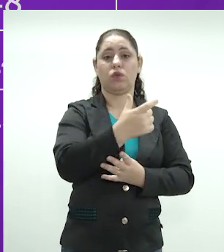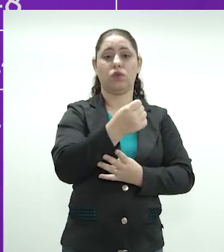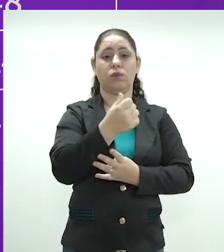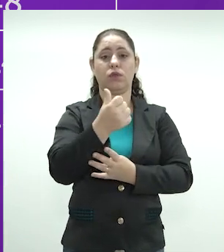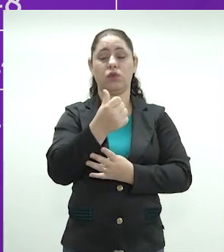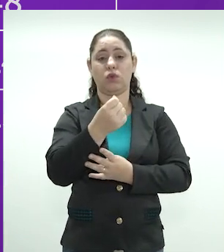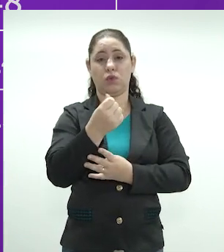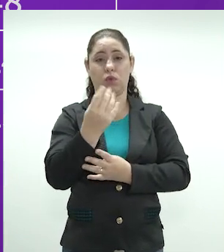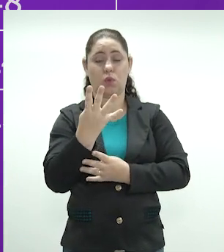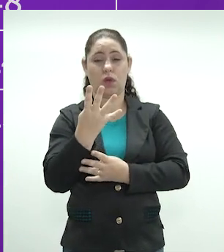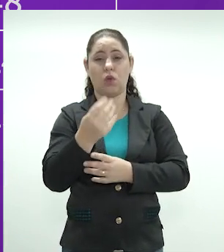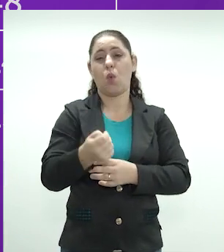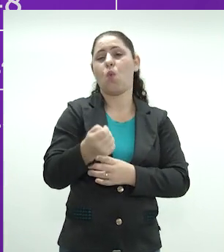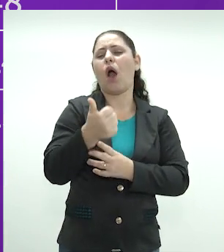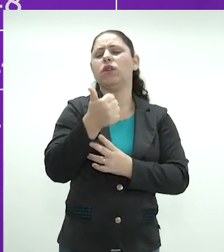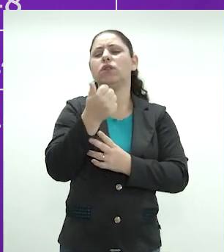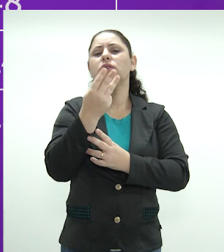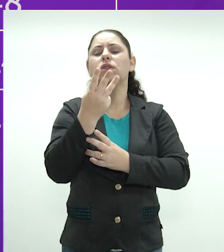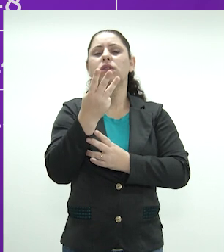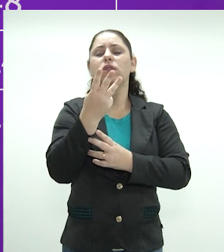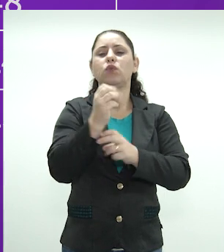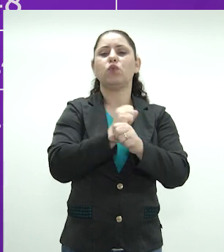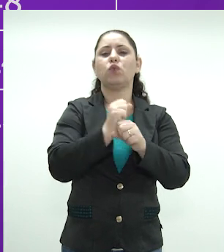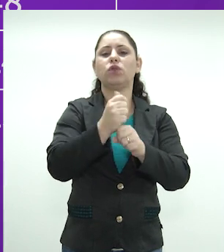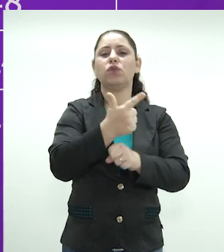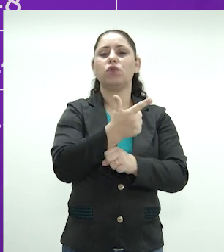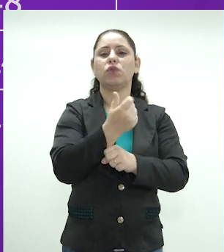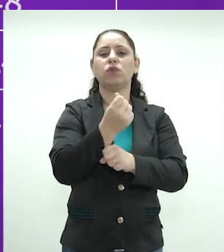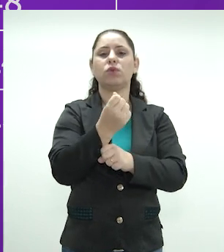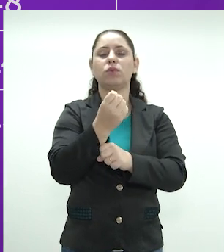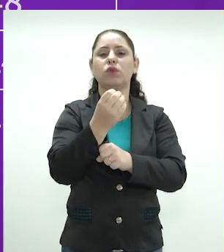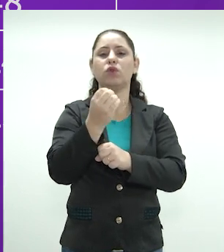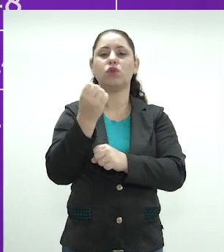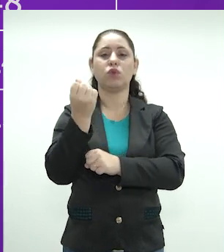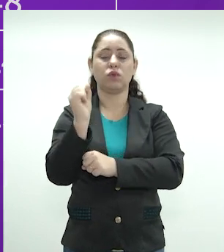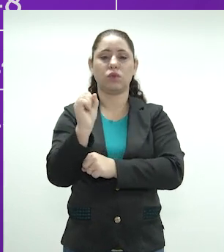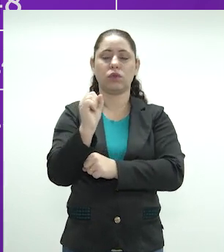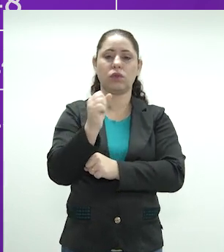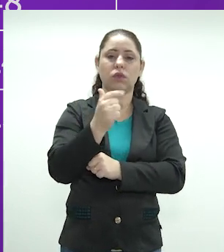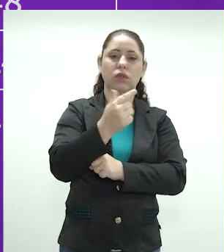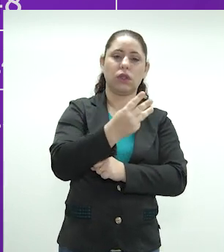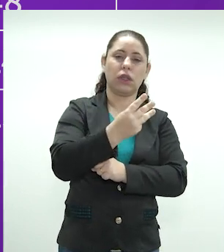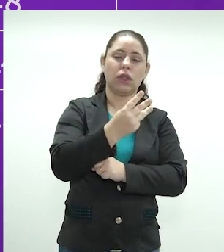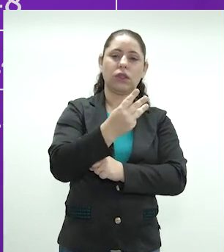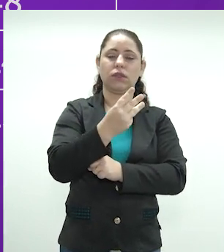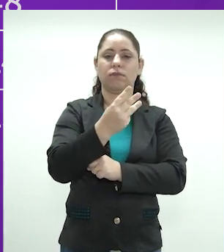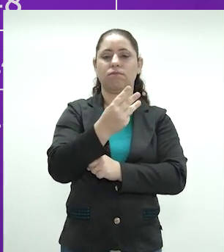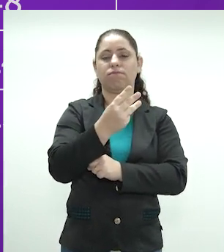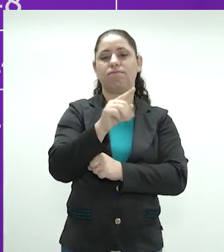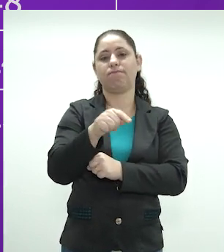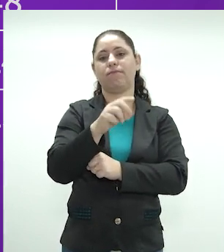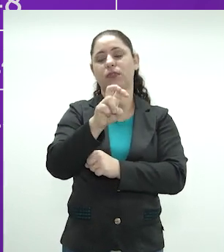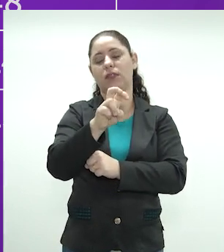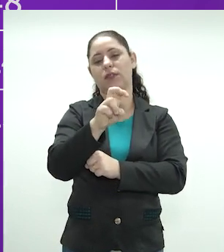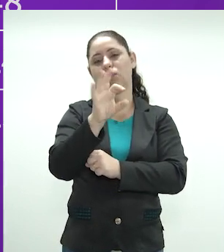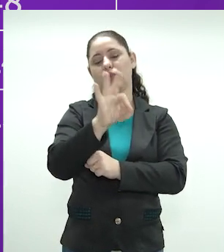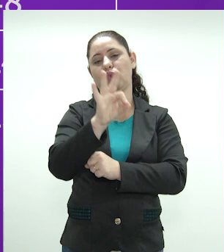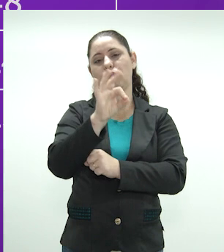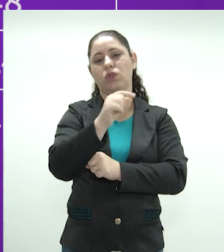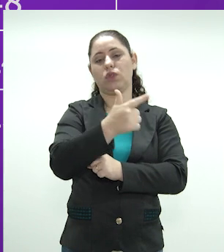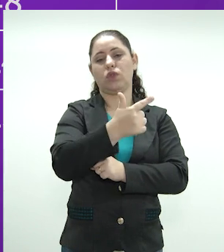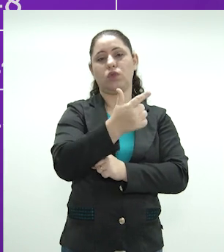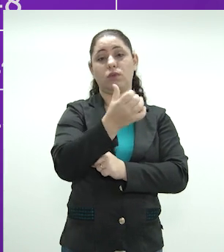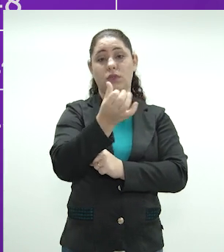2004, quase 13% em 2008, 13,5% em 2012, 13%